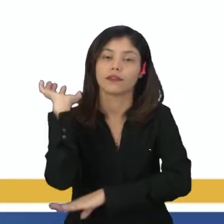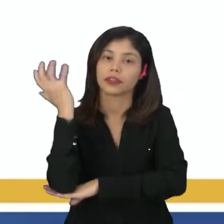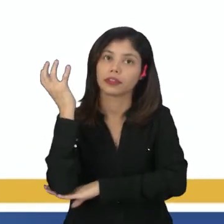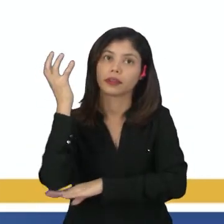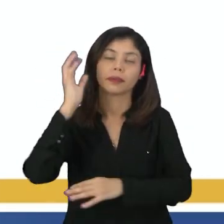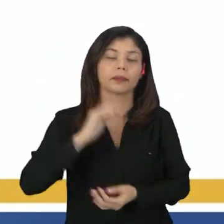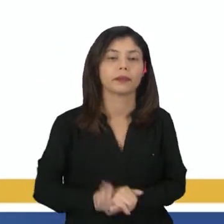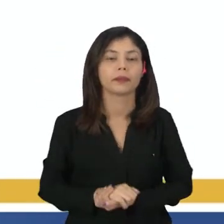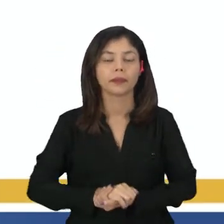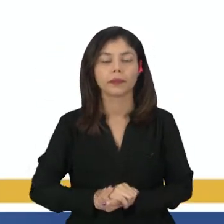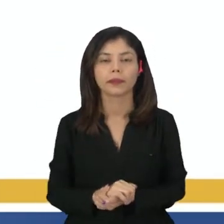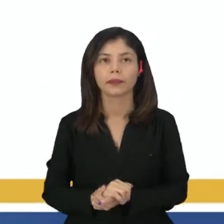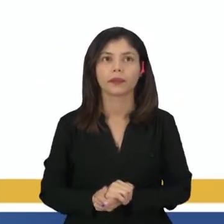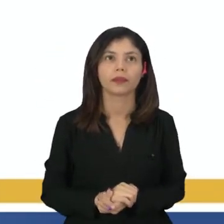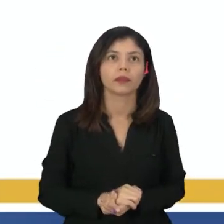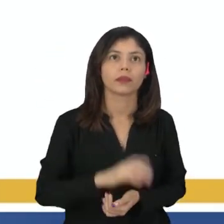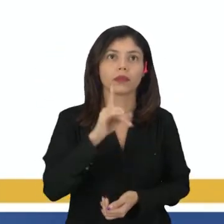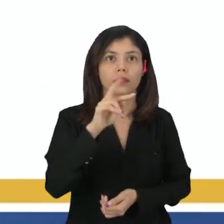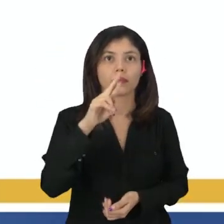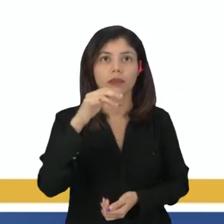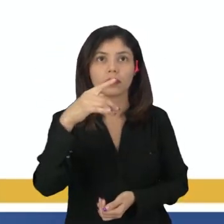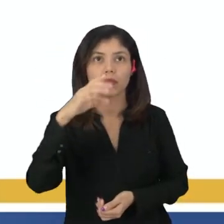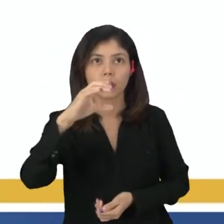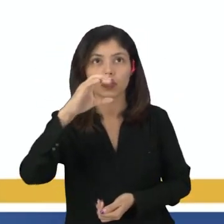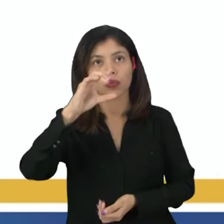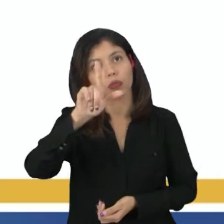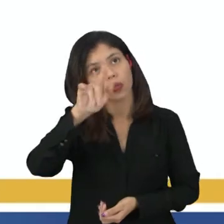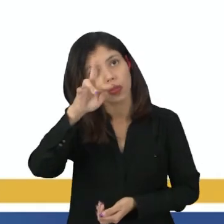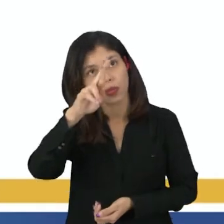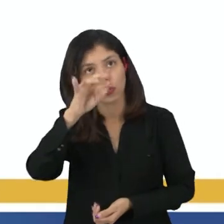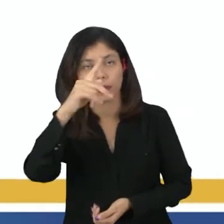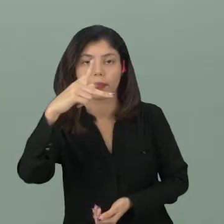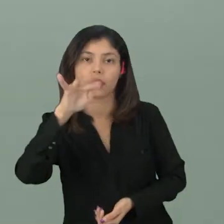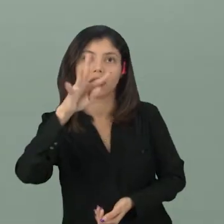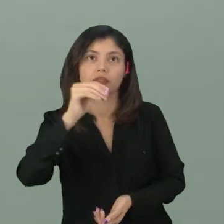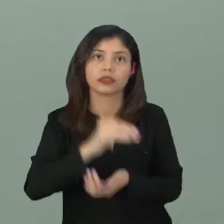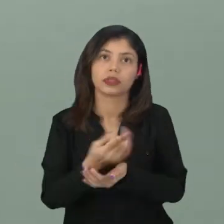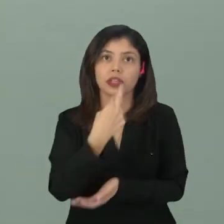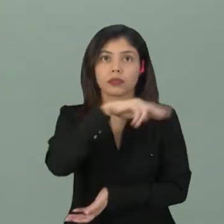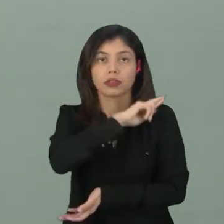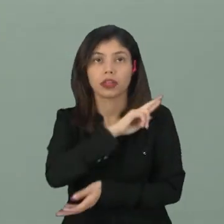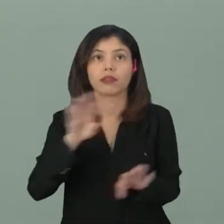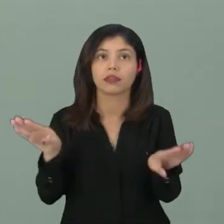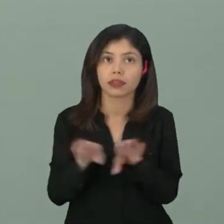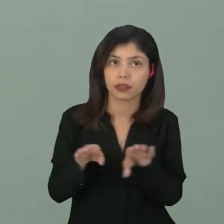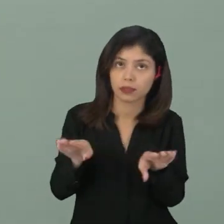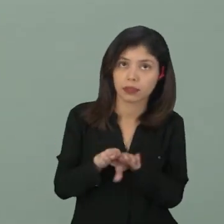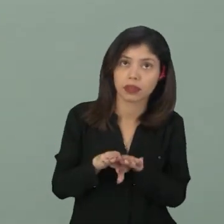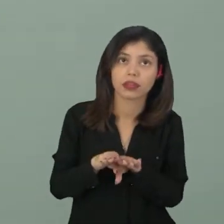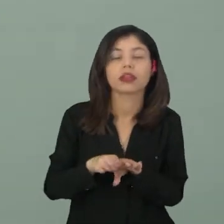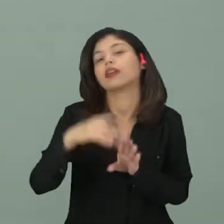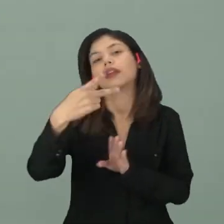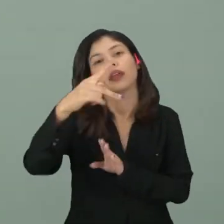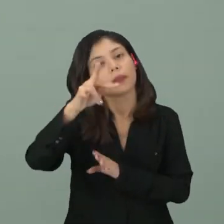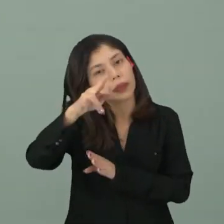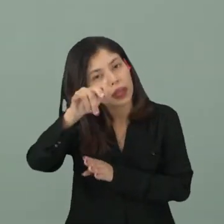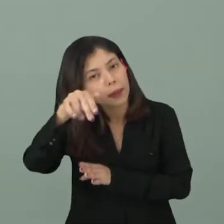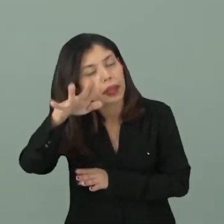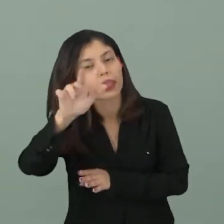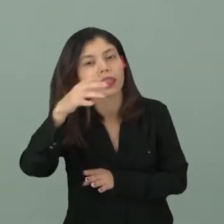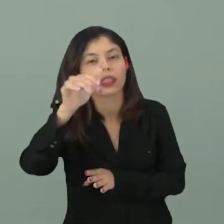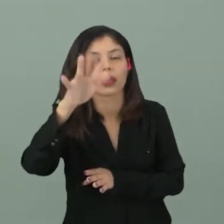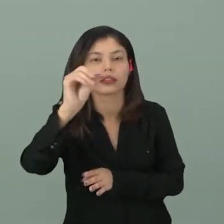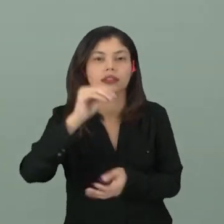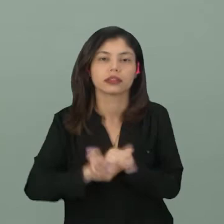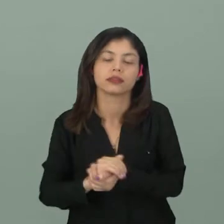vegetais. O cloroplasto, né, ele vai ser responsável pela pigmentação também, né, das plantas. E